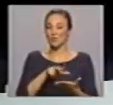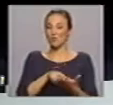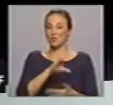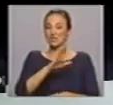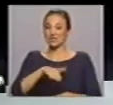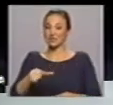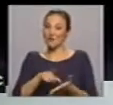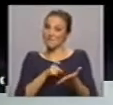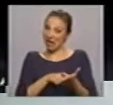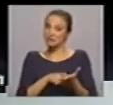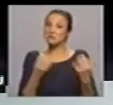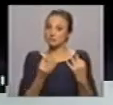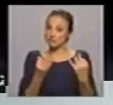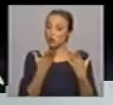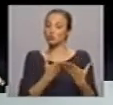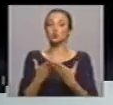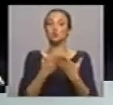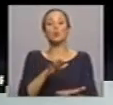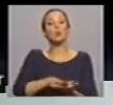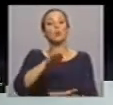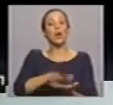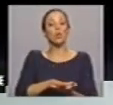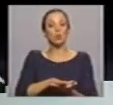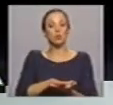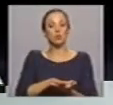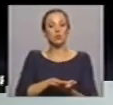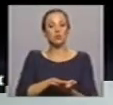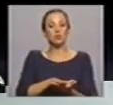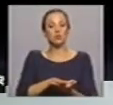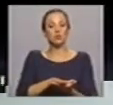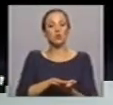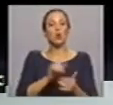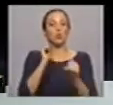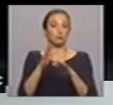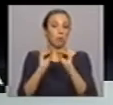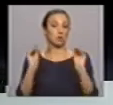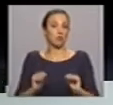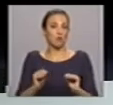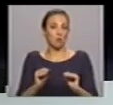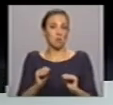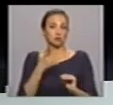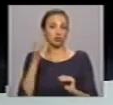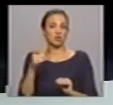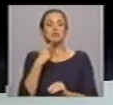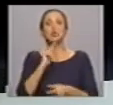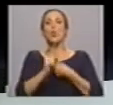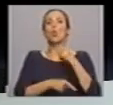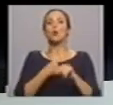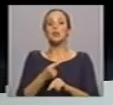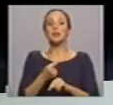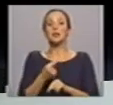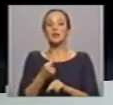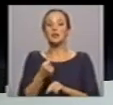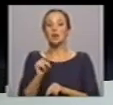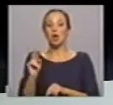preciso que se diga, foi um estudo publicado no Archive, e que diz que há 2 pares de